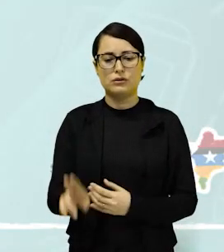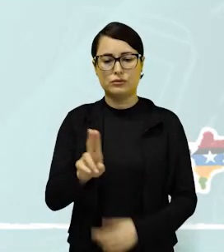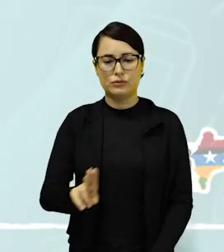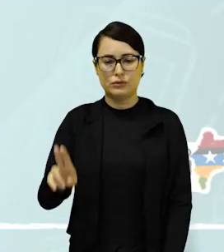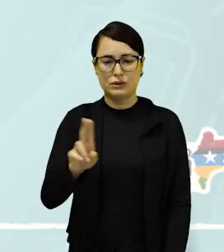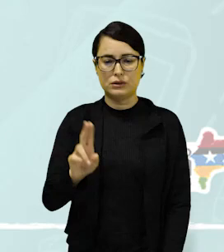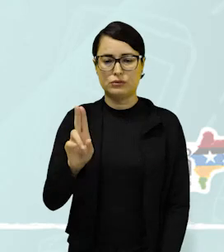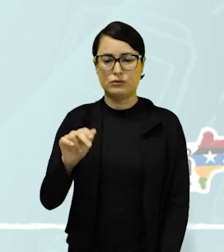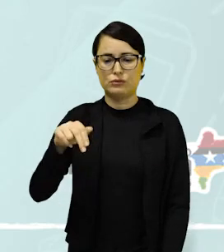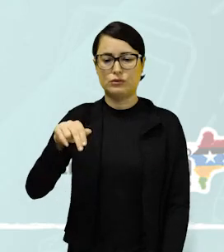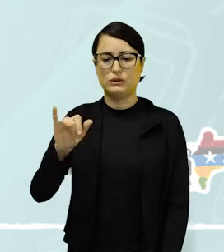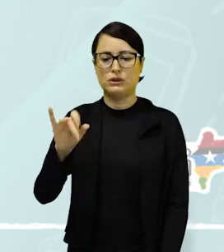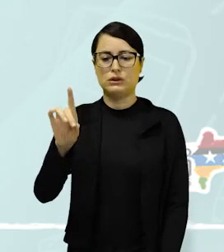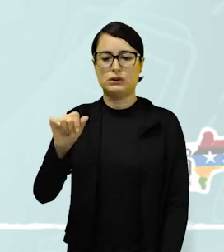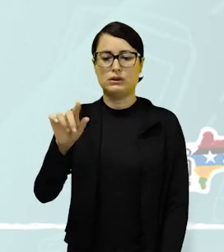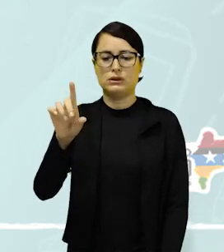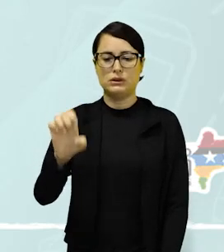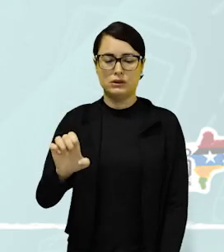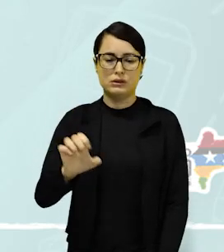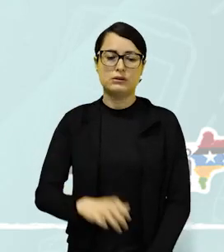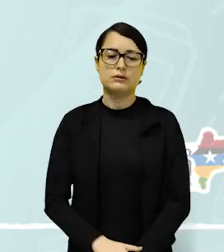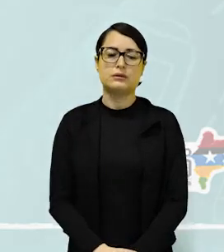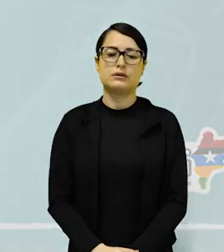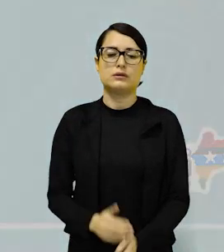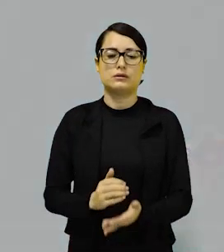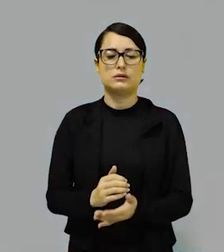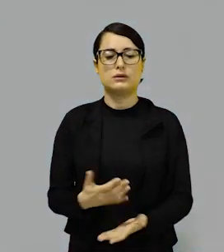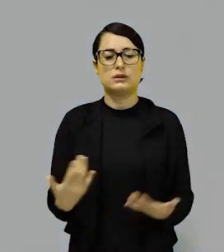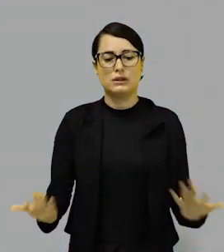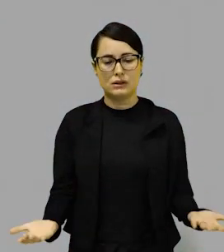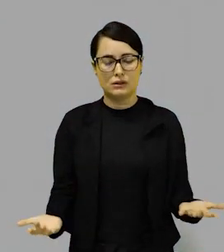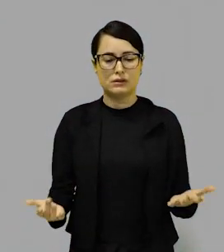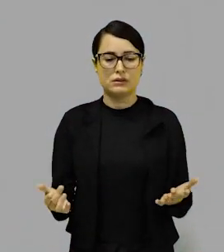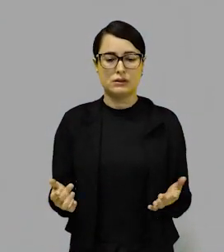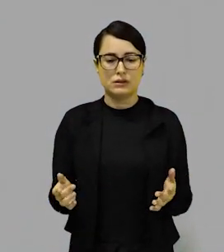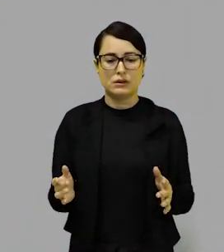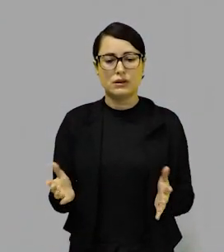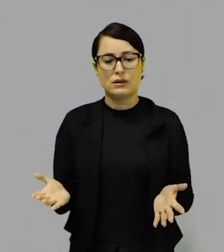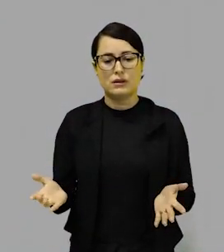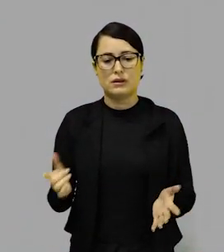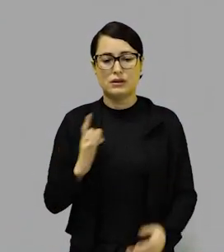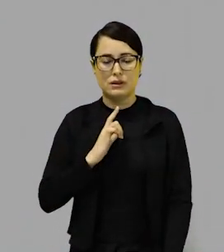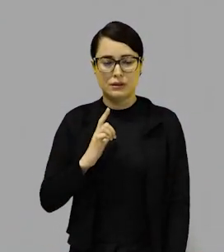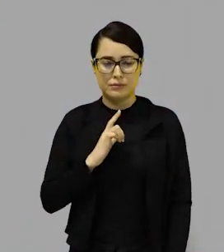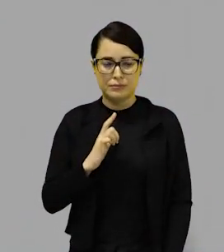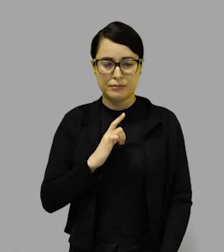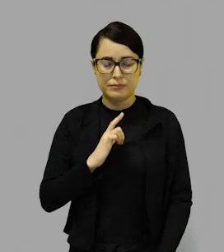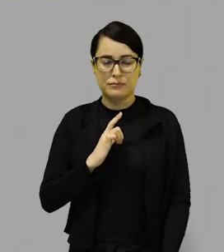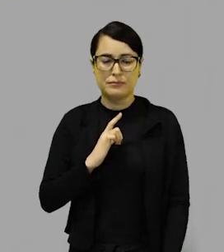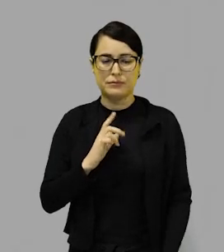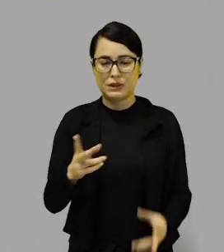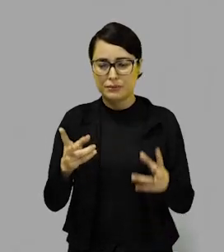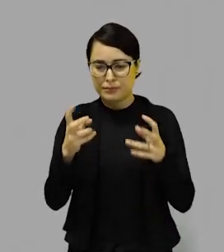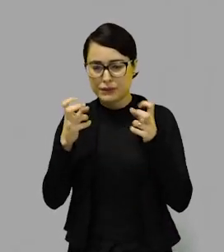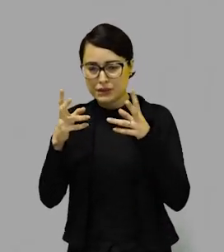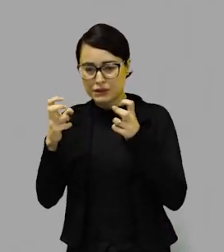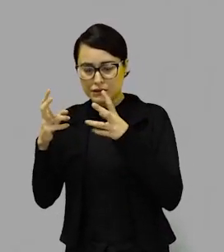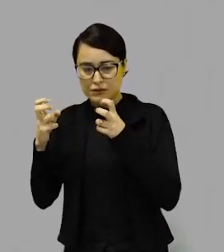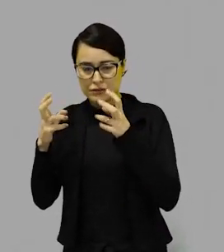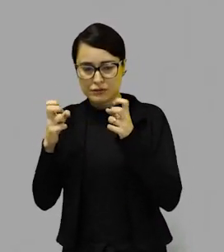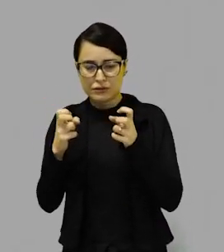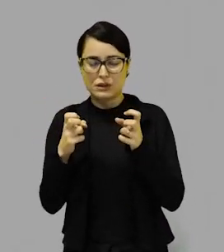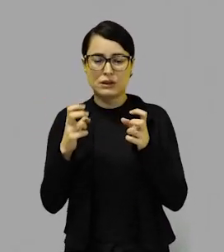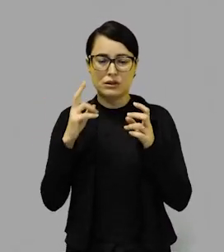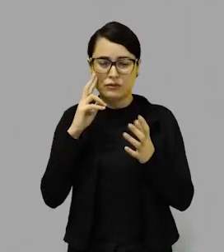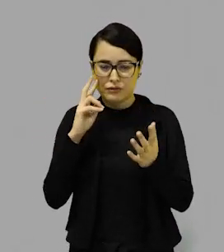Mas eu vou continuar aqui para vocês. A menor partícula que nós podemos perceber a olho nu,